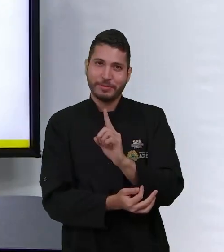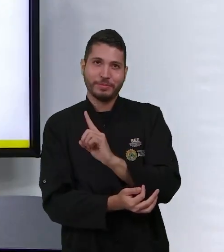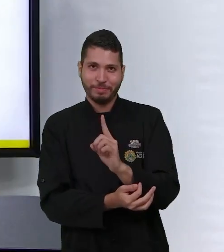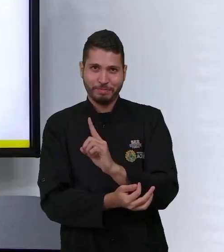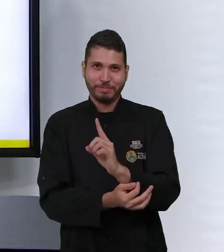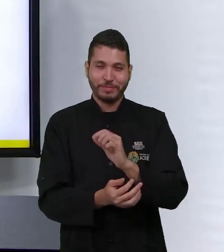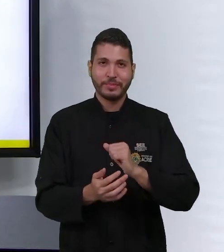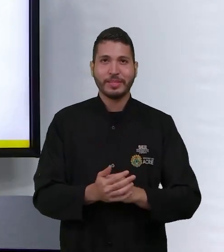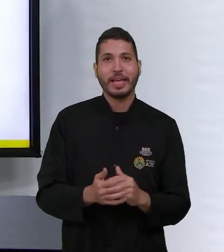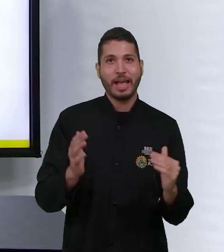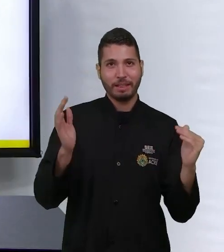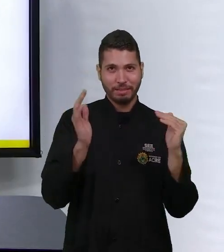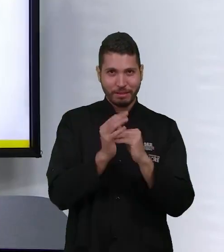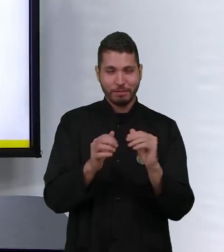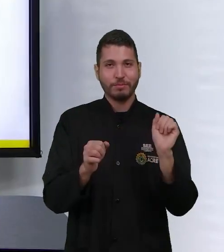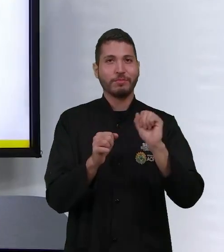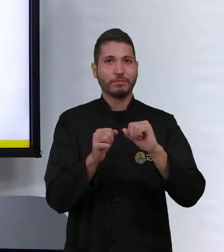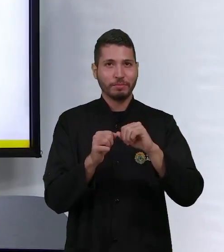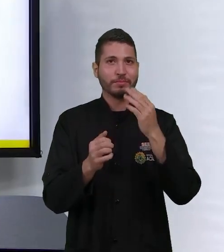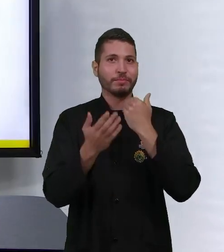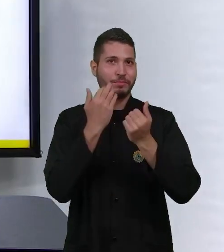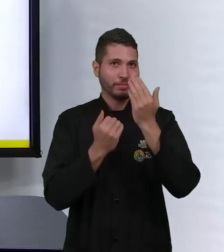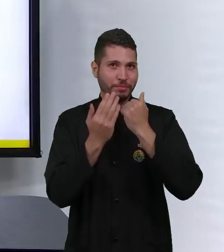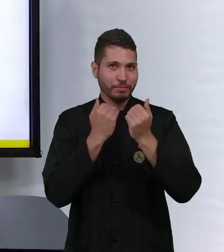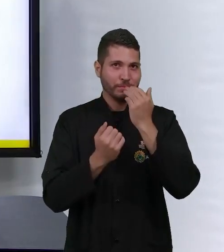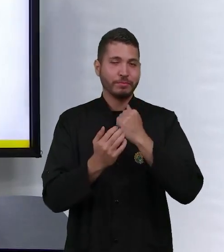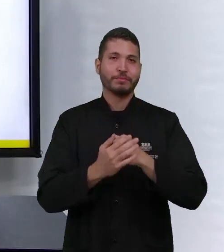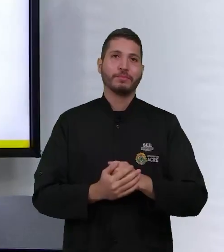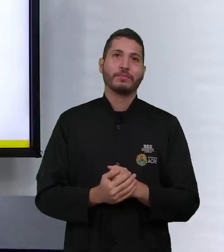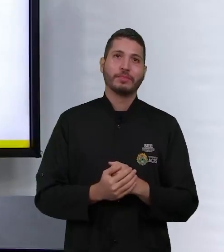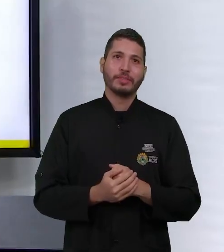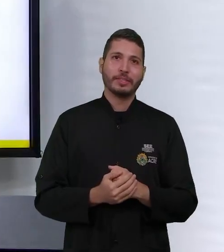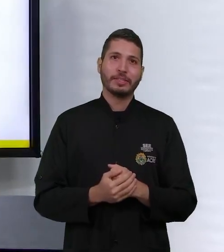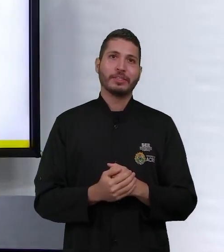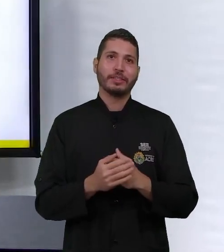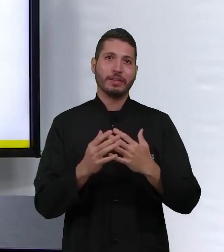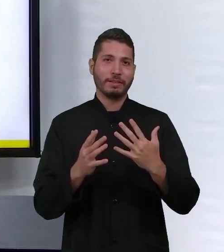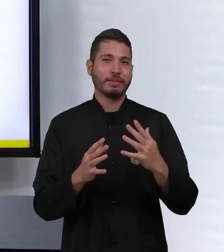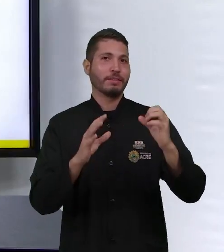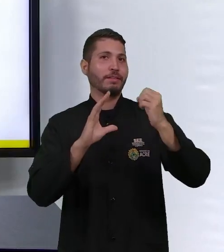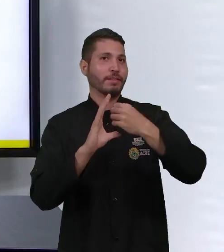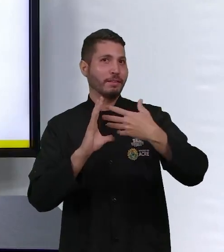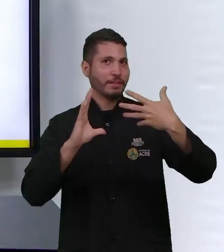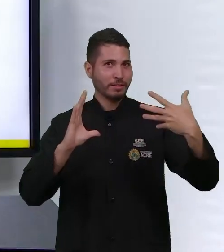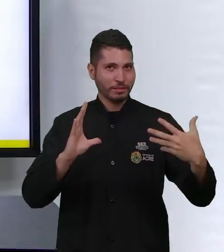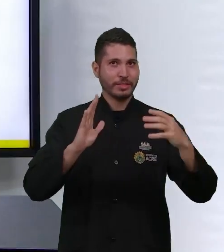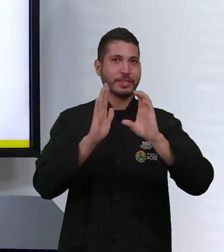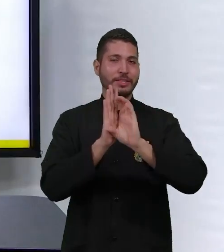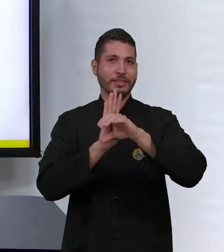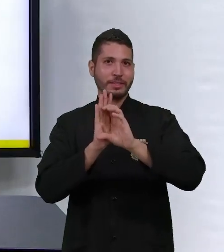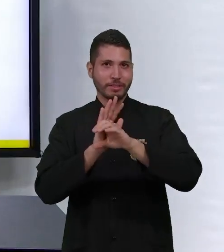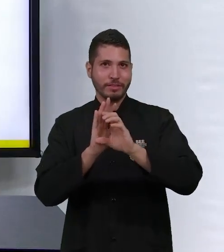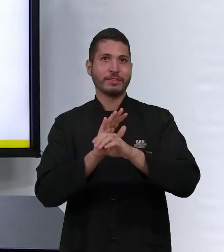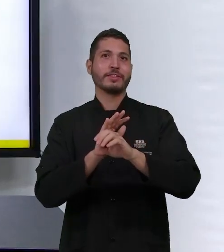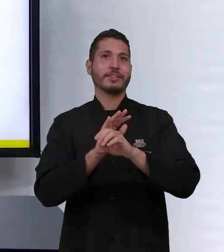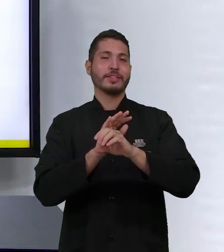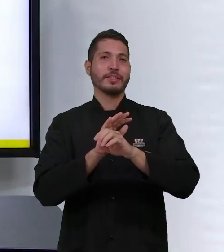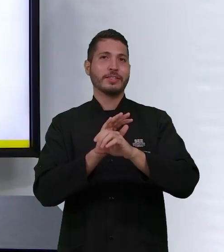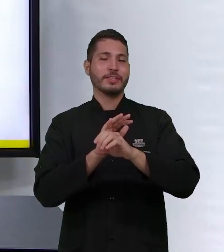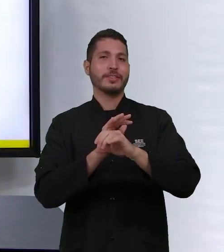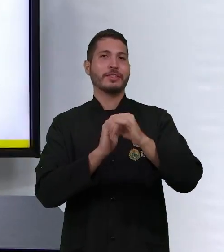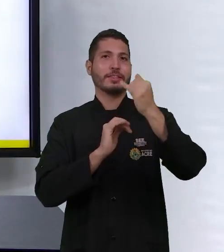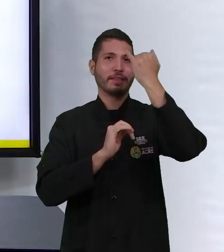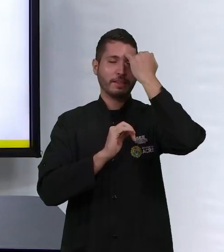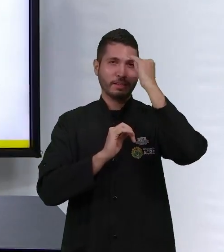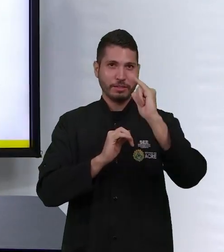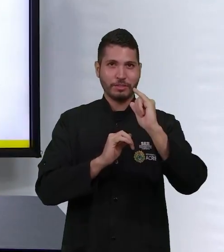a produção de alimentos. Então é dentro dessa característica, é dentro desse conceito, dessa noção de mudança